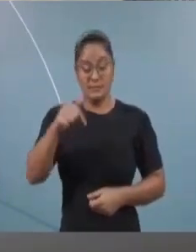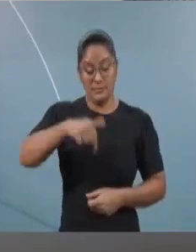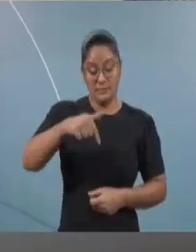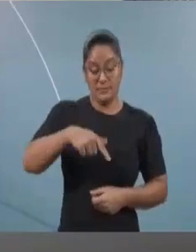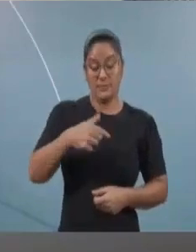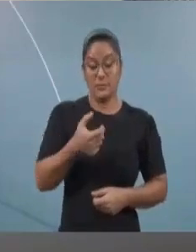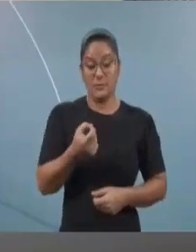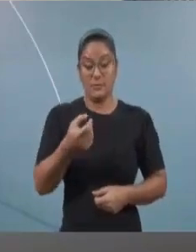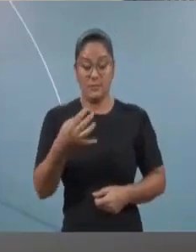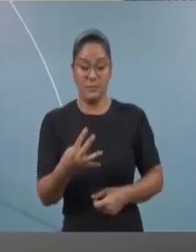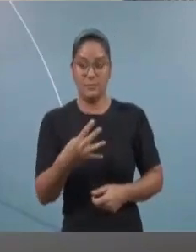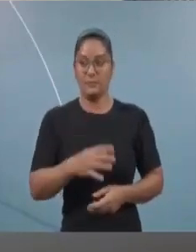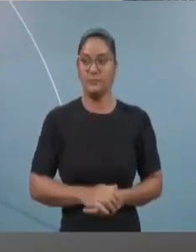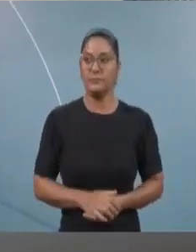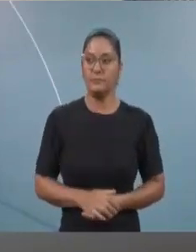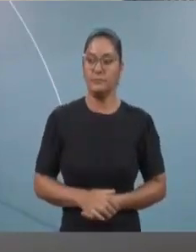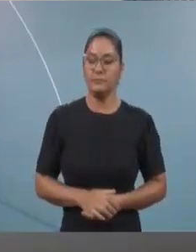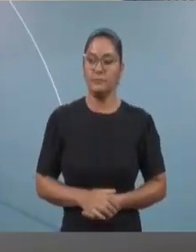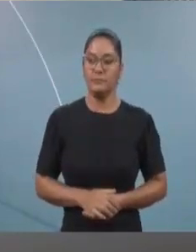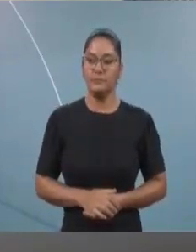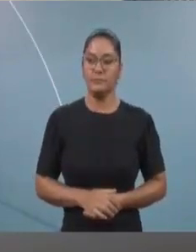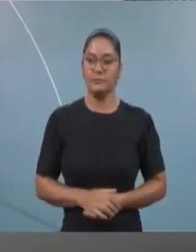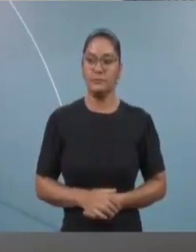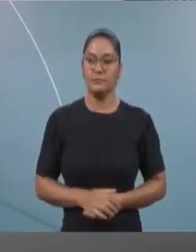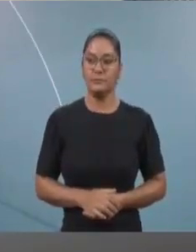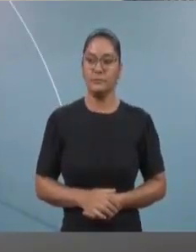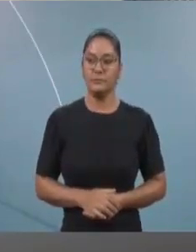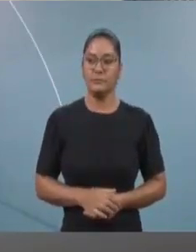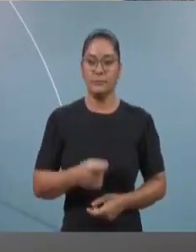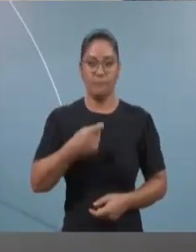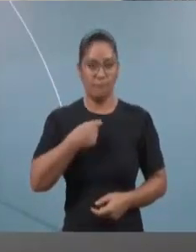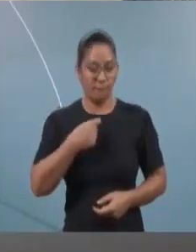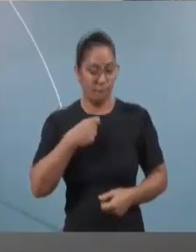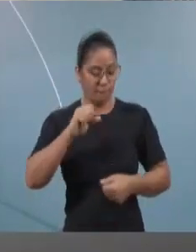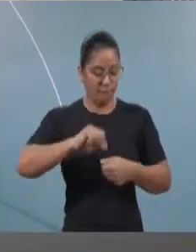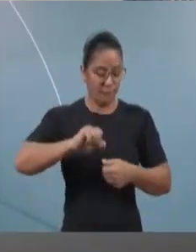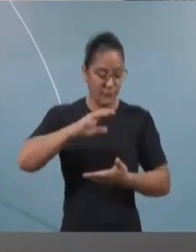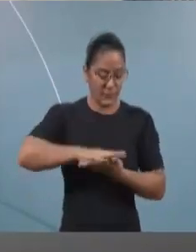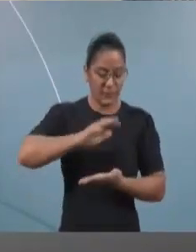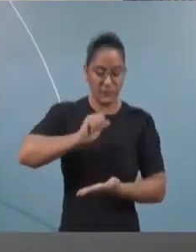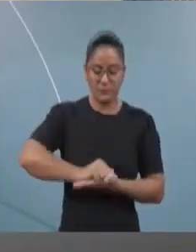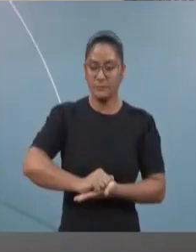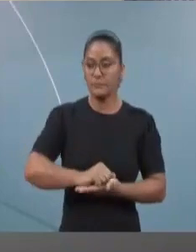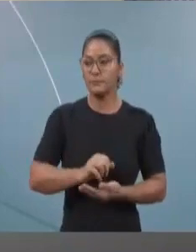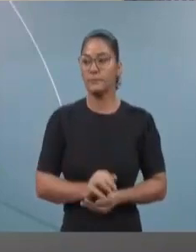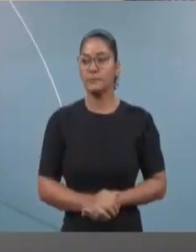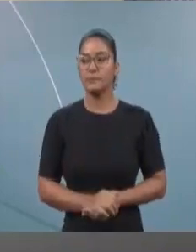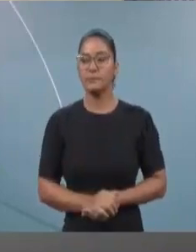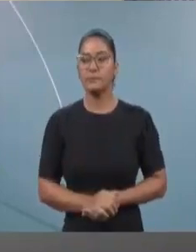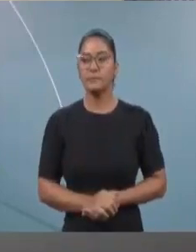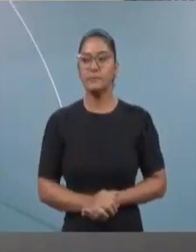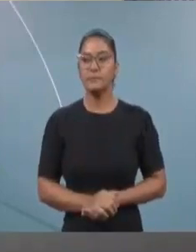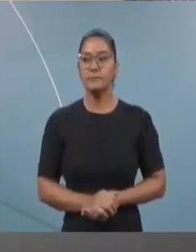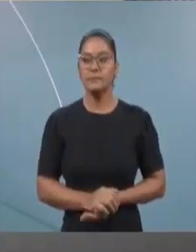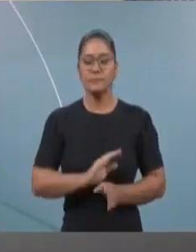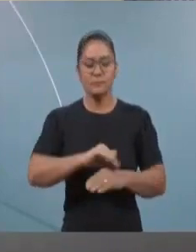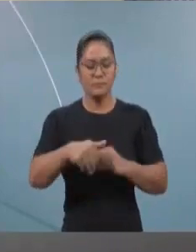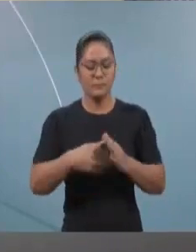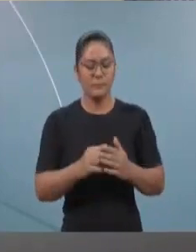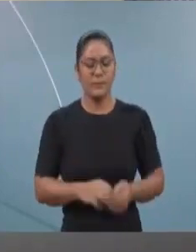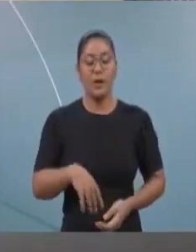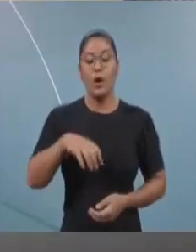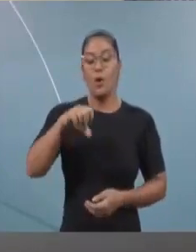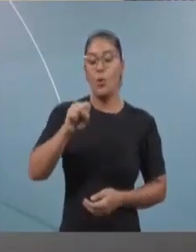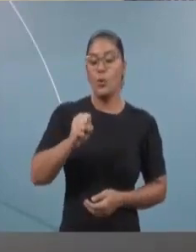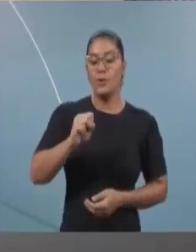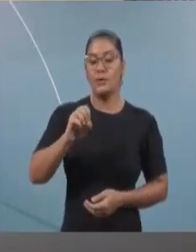2024 então aqui eu faço esse registro no total de 80